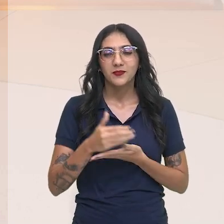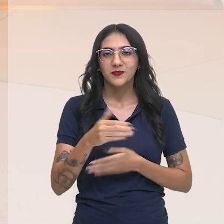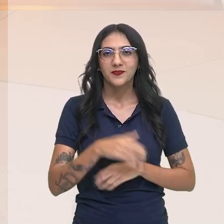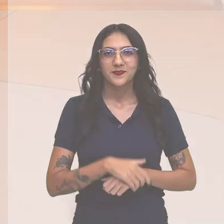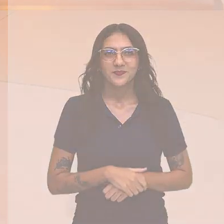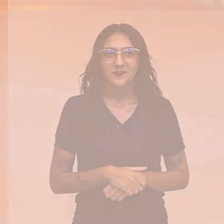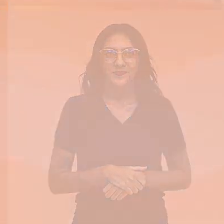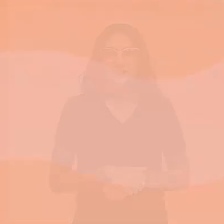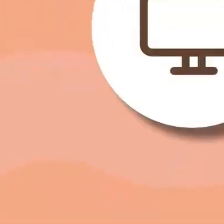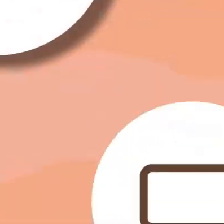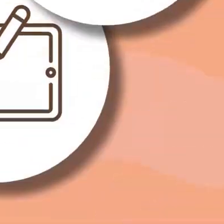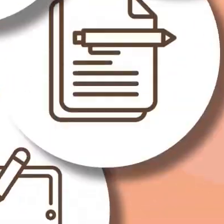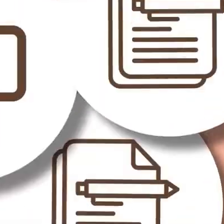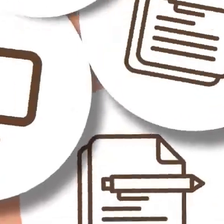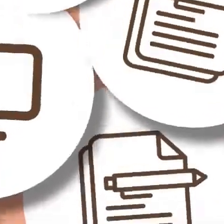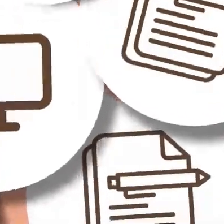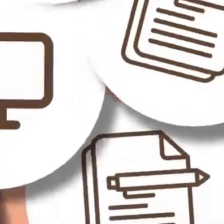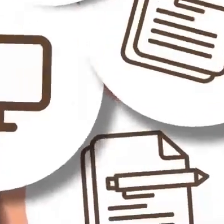aula.